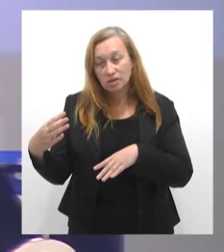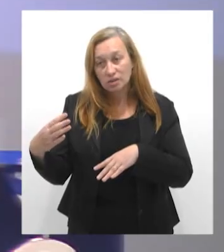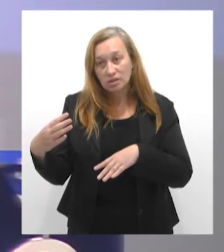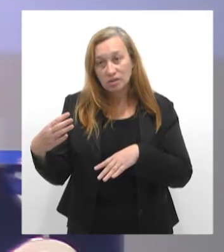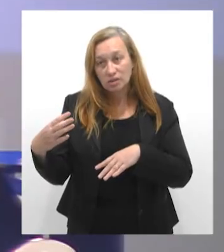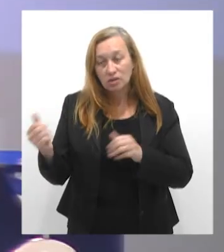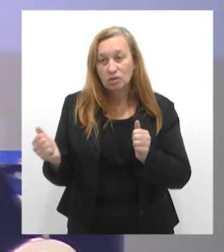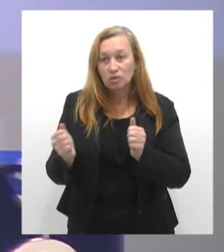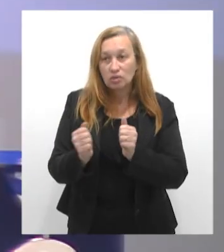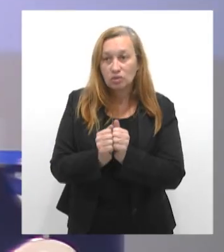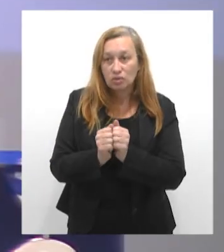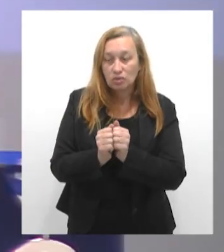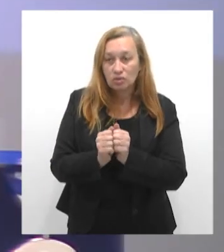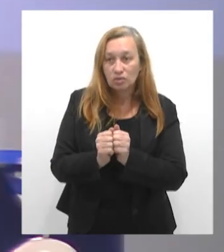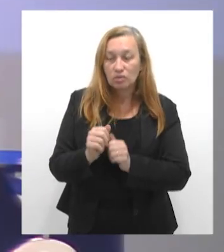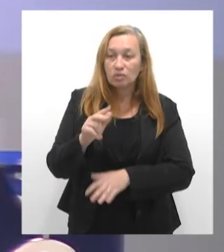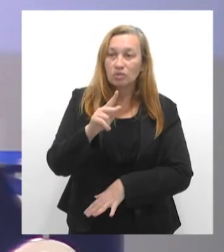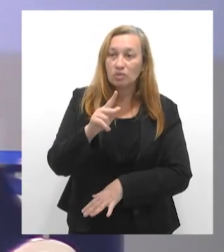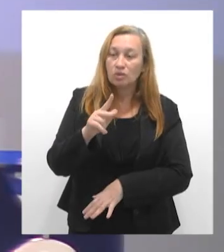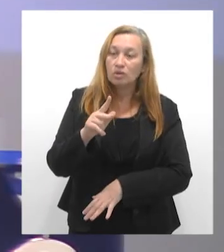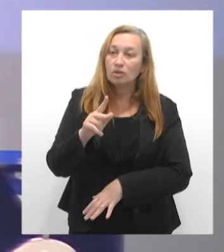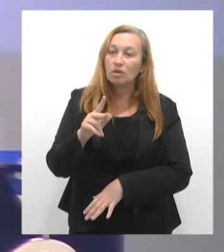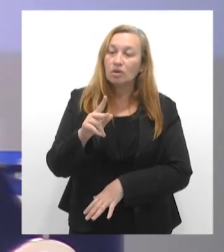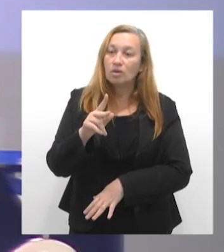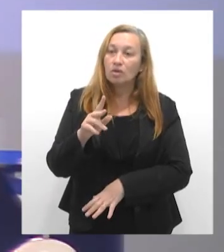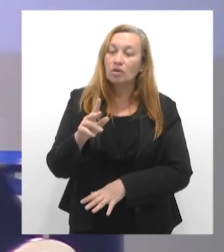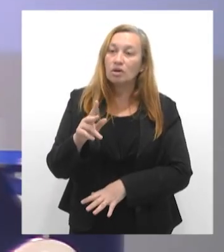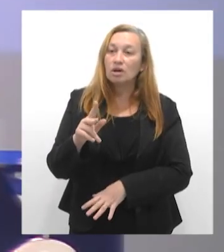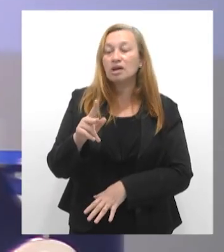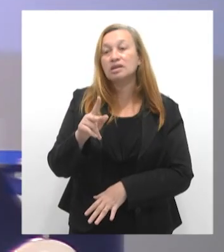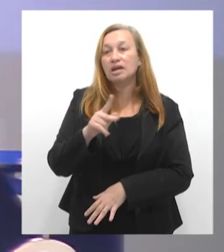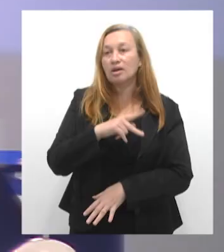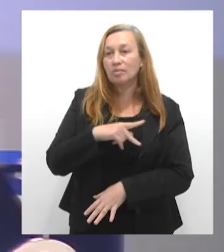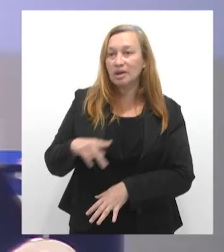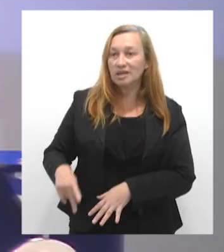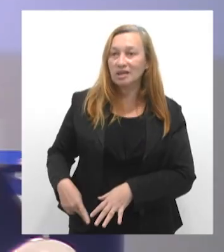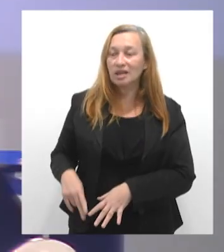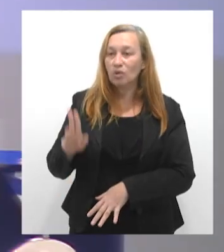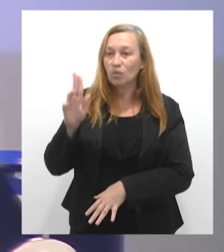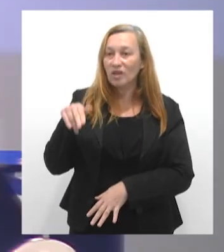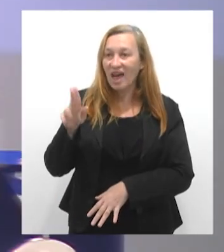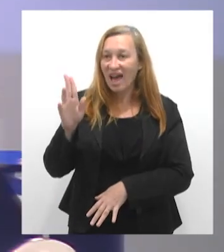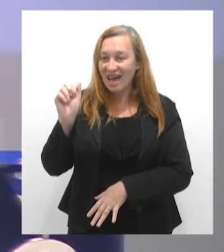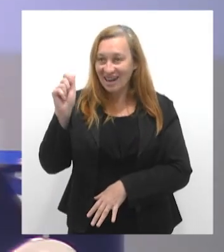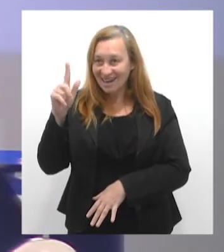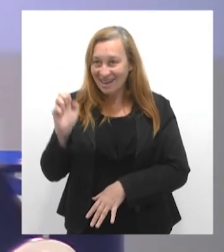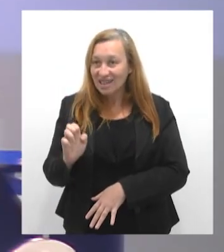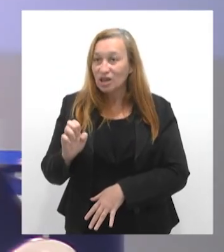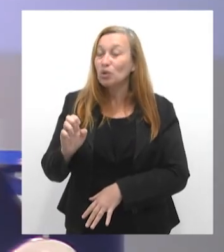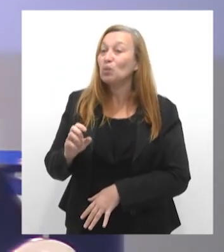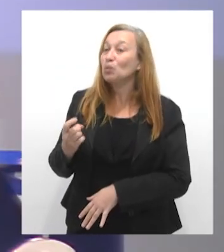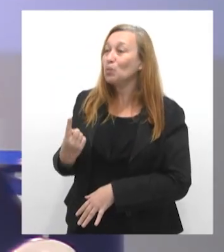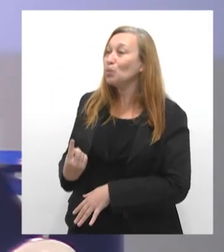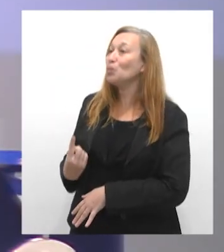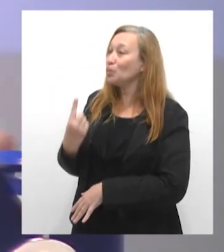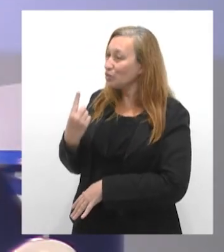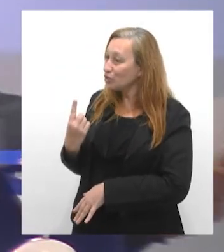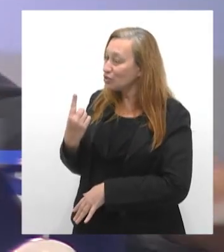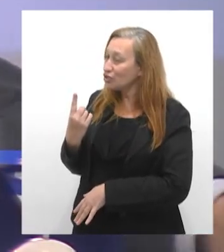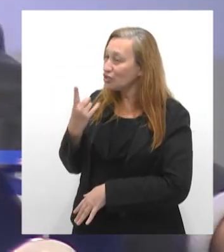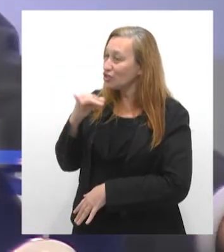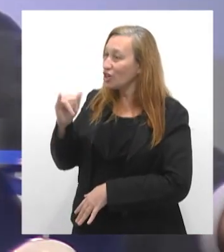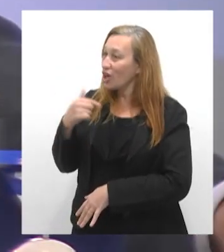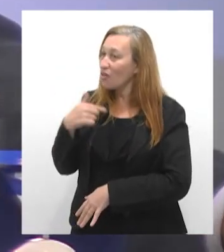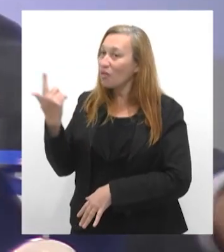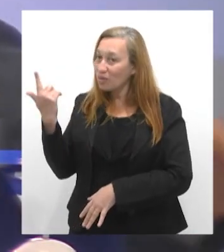como presidente da Unali. Eu um dia vou conseguir ser presidente da Unali para